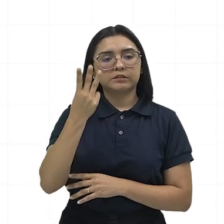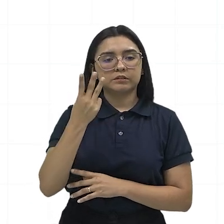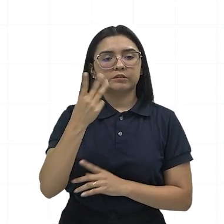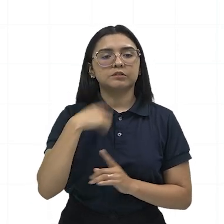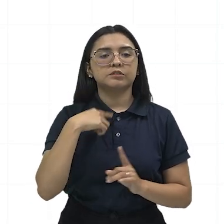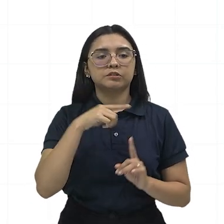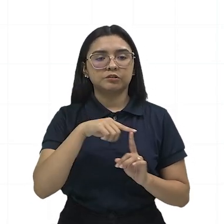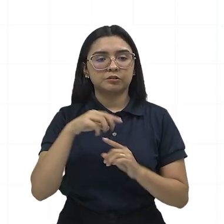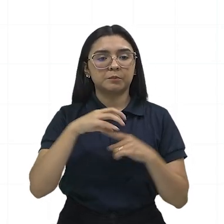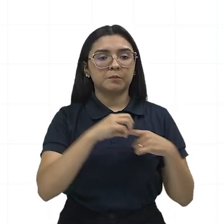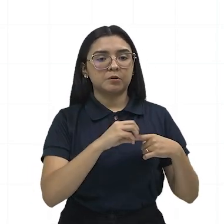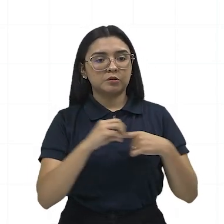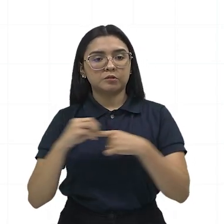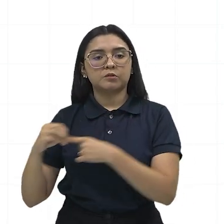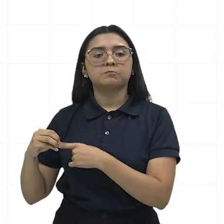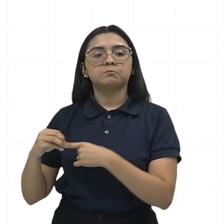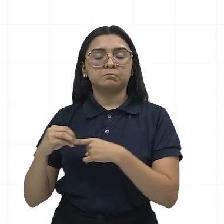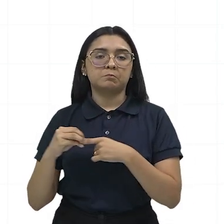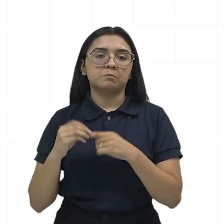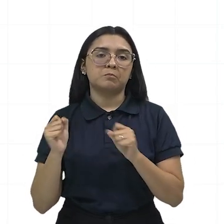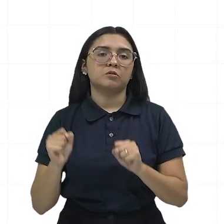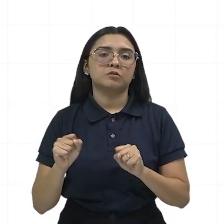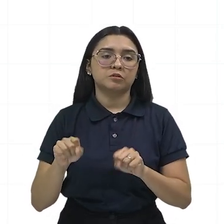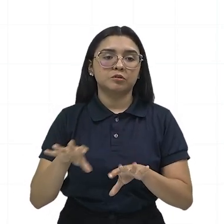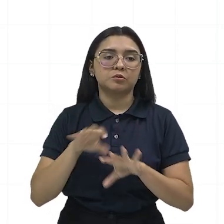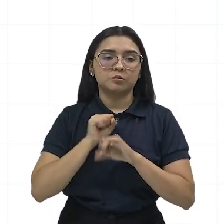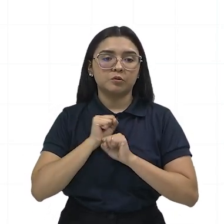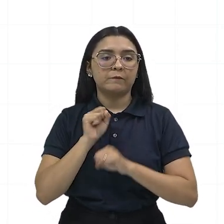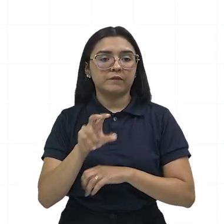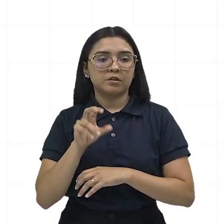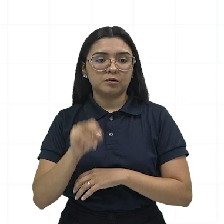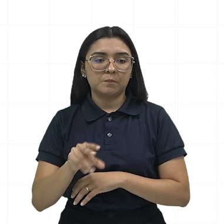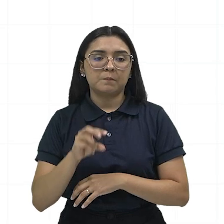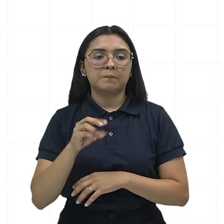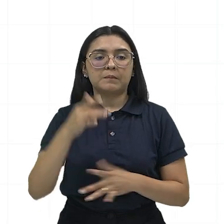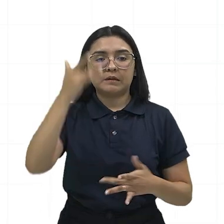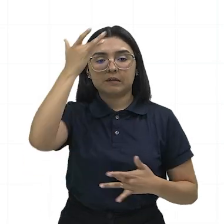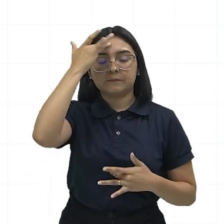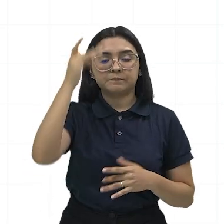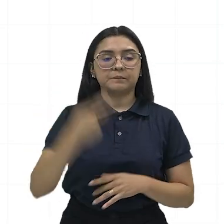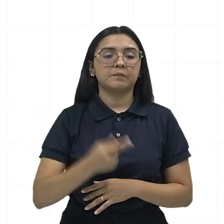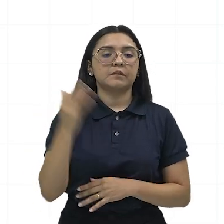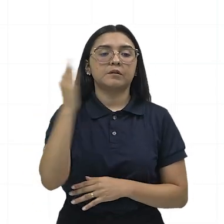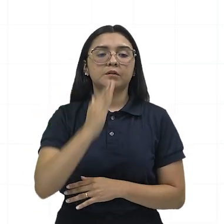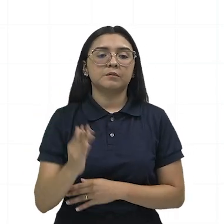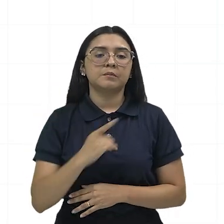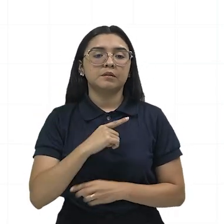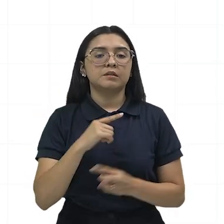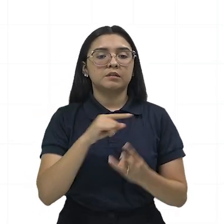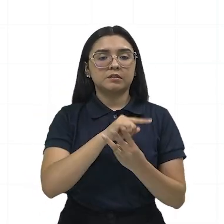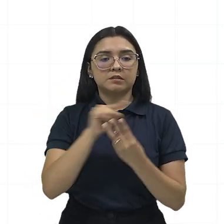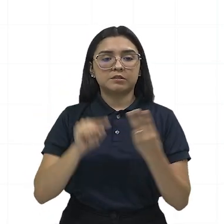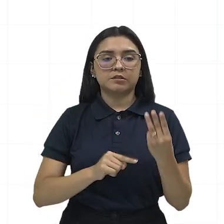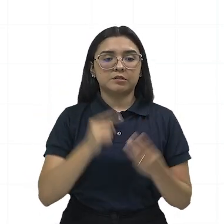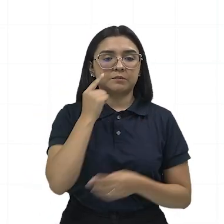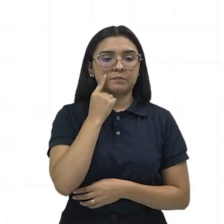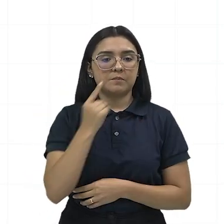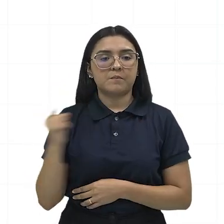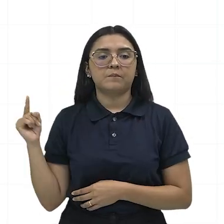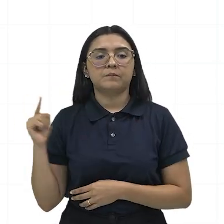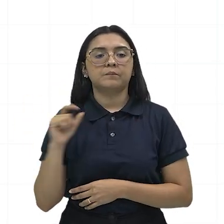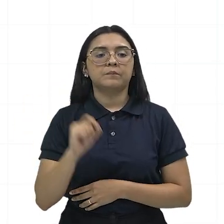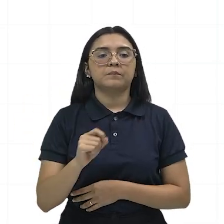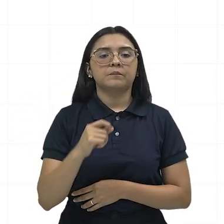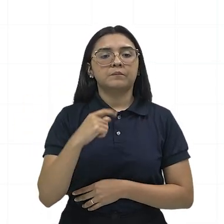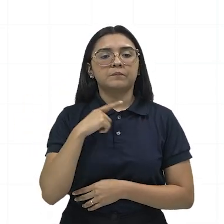de protozoário causam malária. Então aqui no Brasil, nós temos só esses 3 protozoários, né?